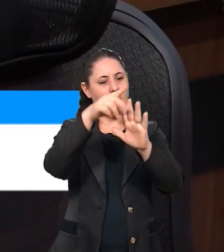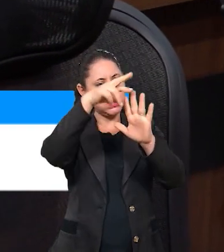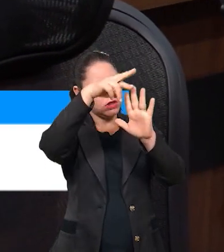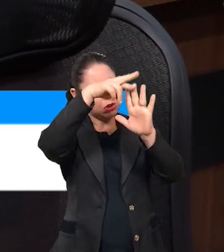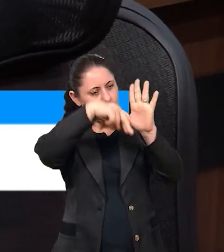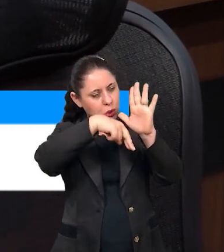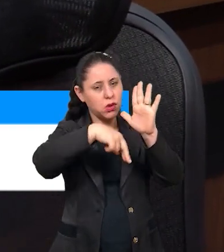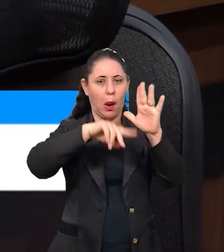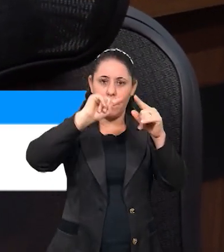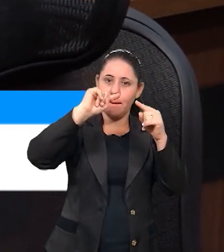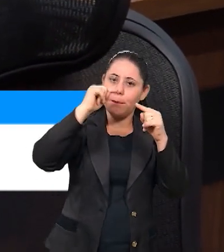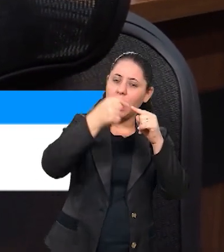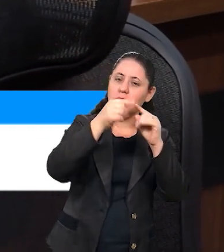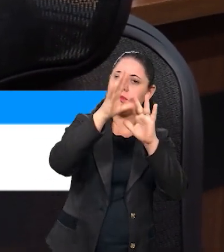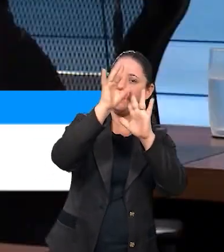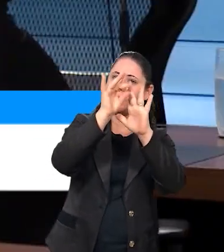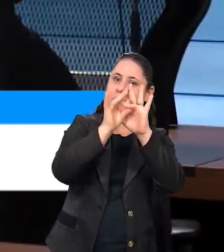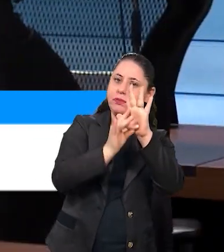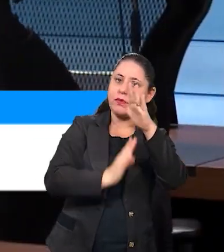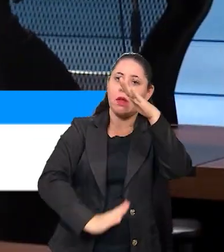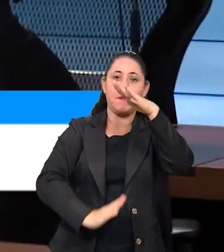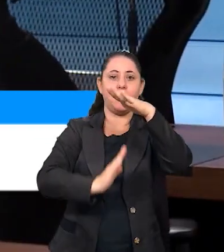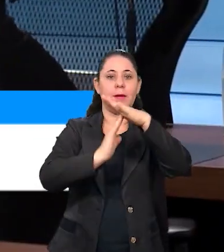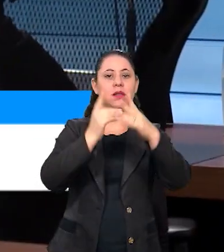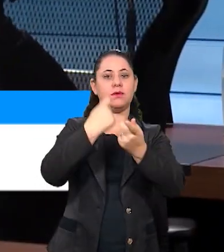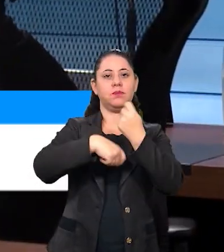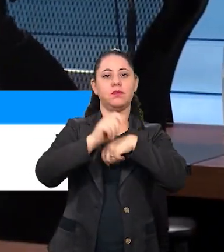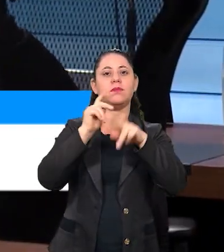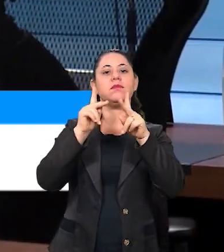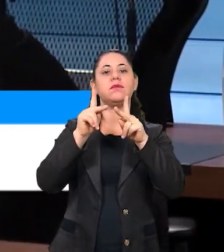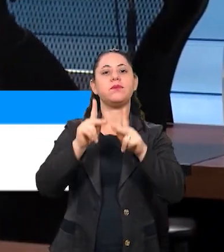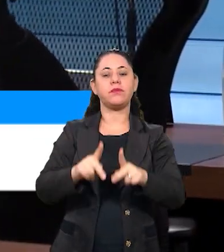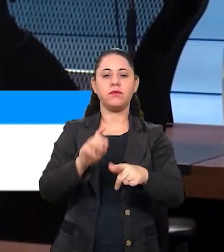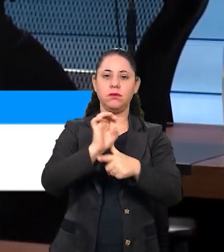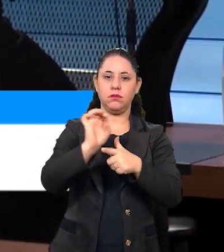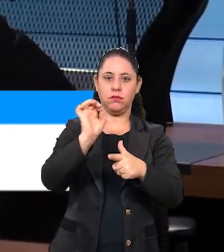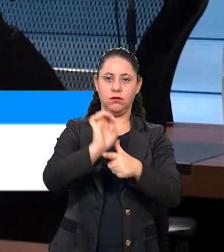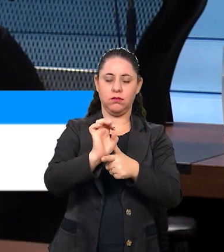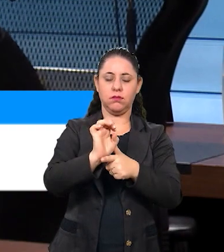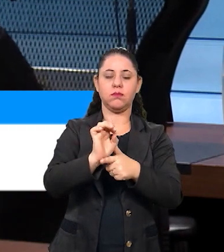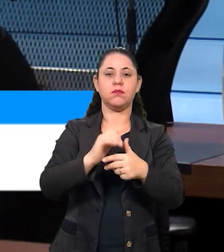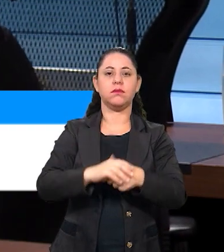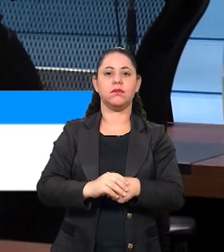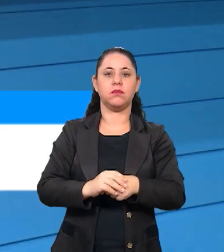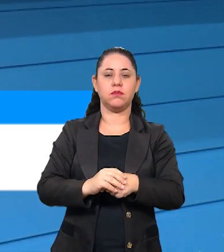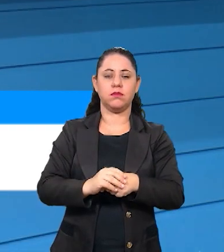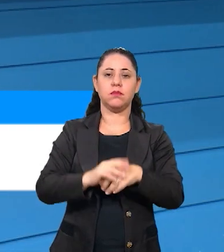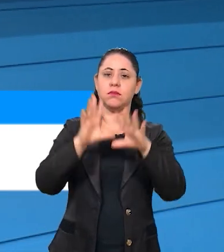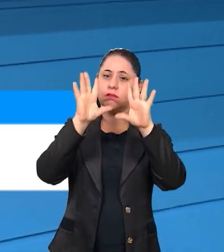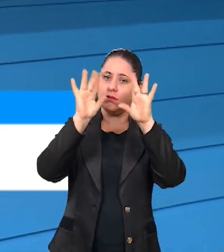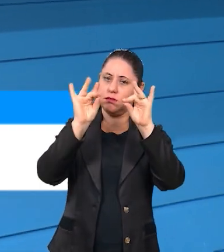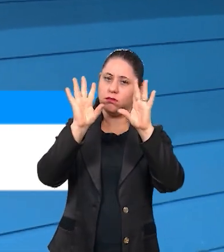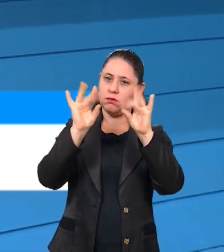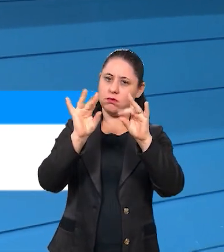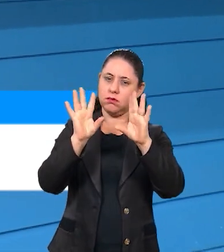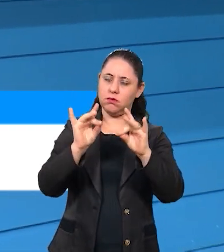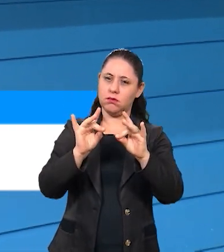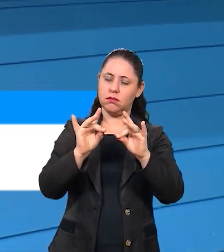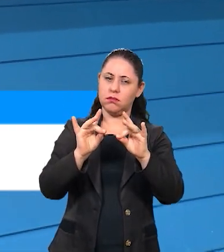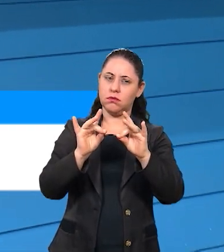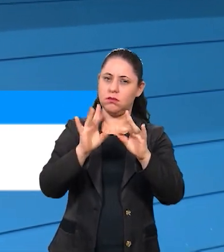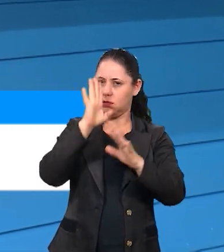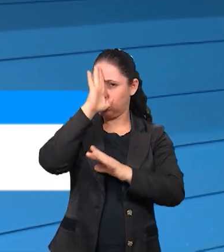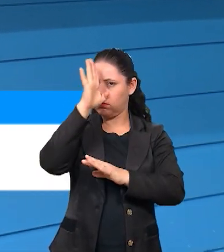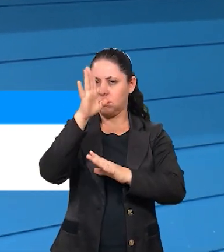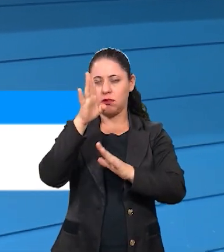as diretrizes, os objetivos e as metas da administração pública estadual. Estabelece os